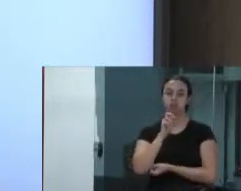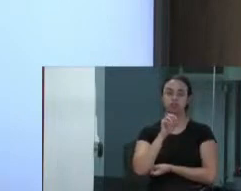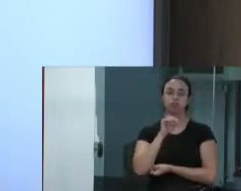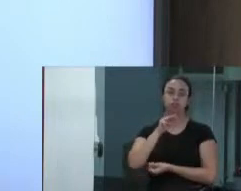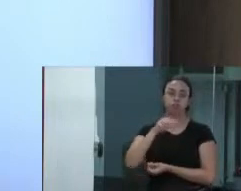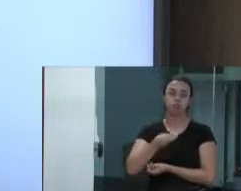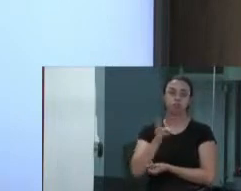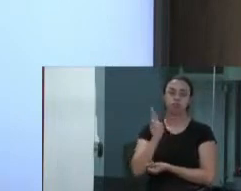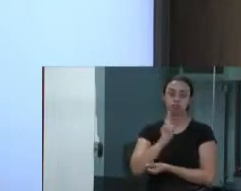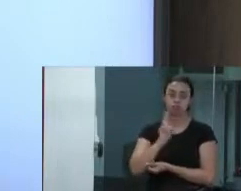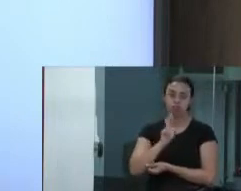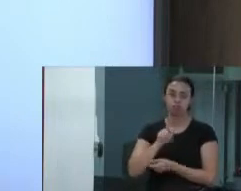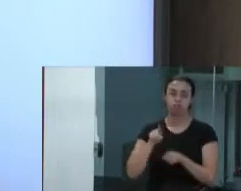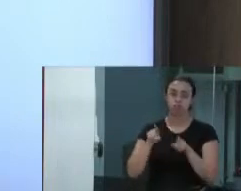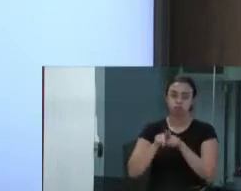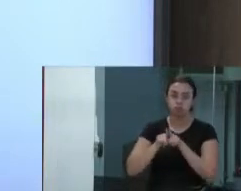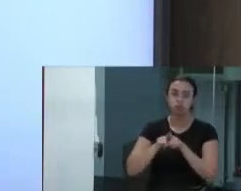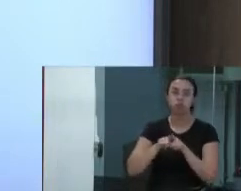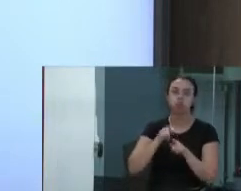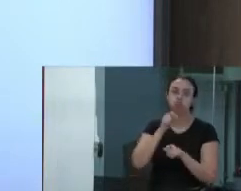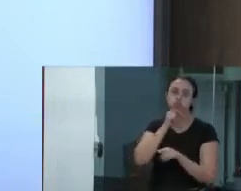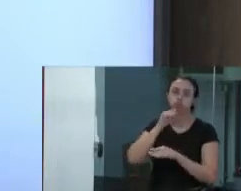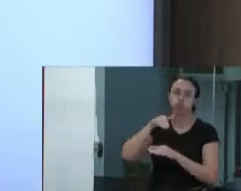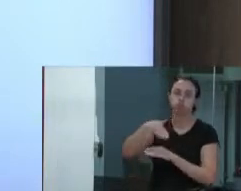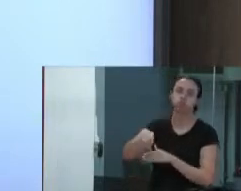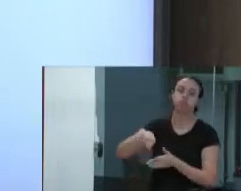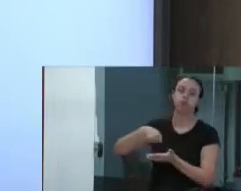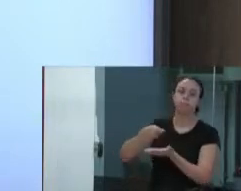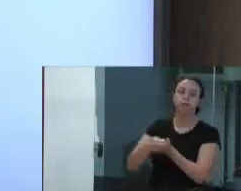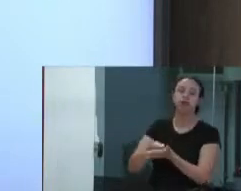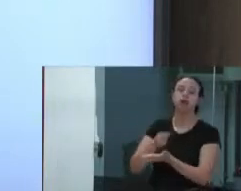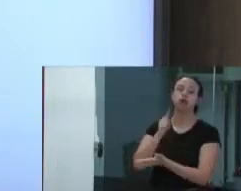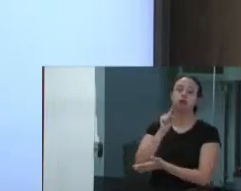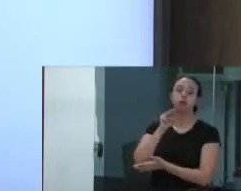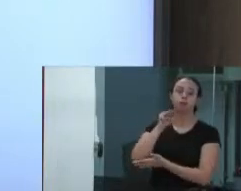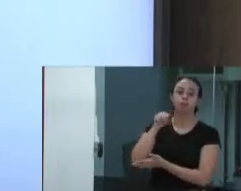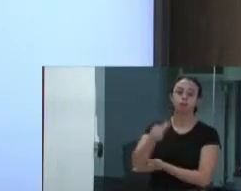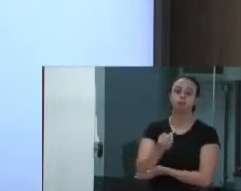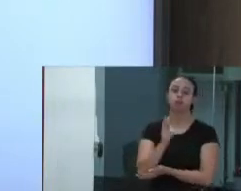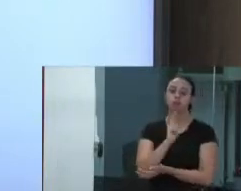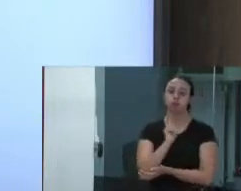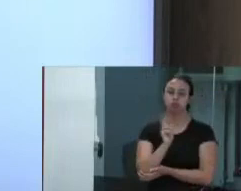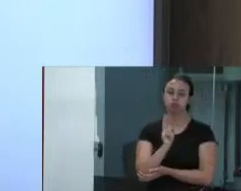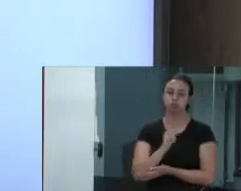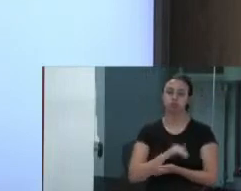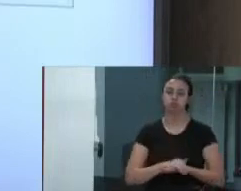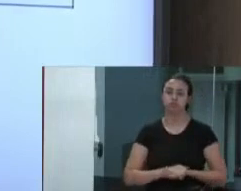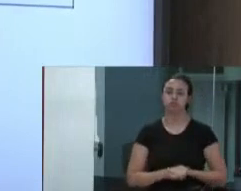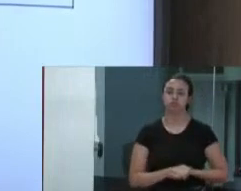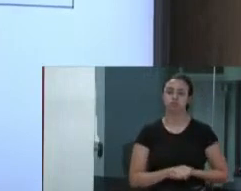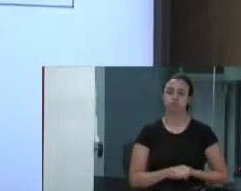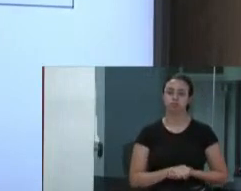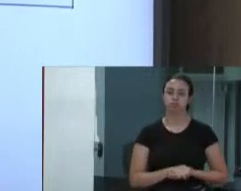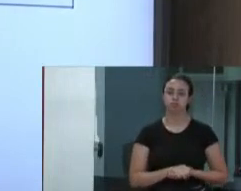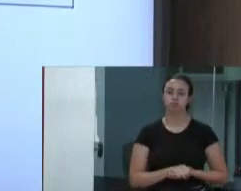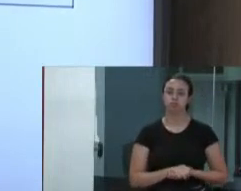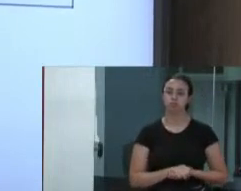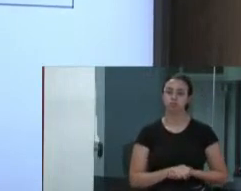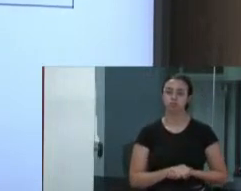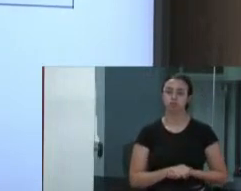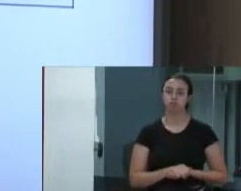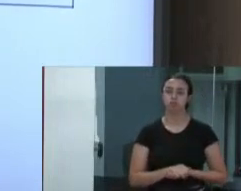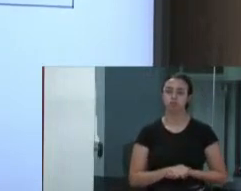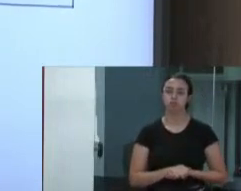5.495 e temos aí a pagar, né, 1.228.000, porque a folha de pagamento ela é, né,